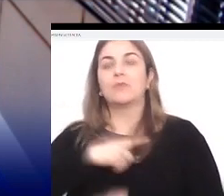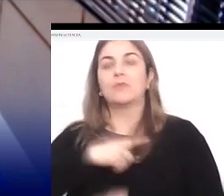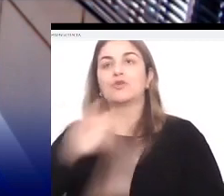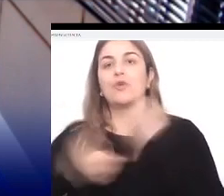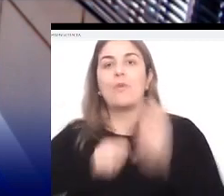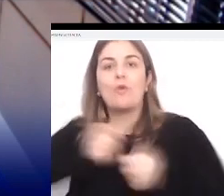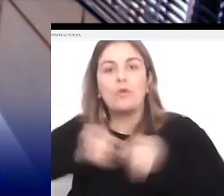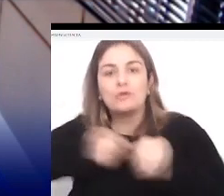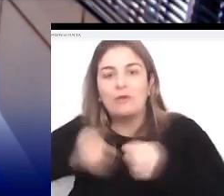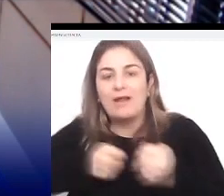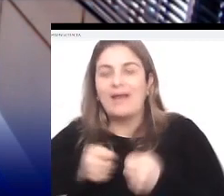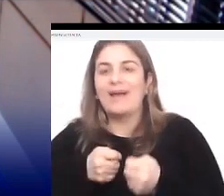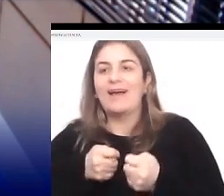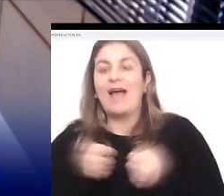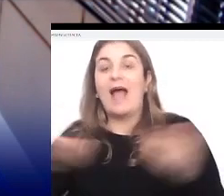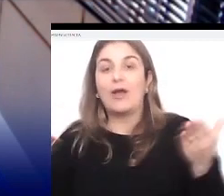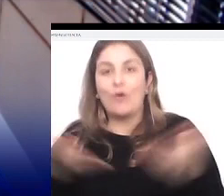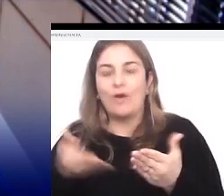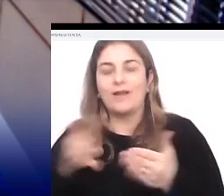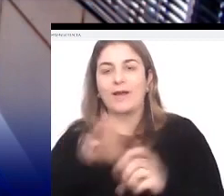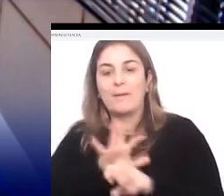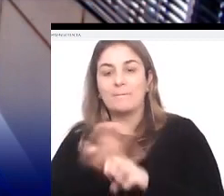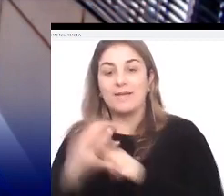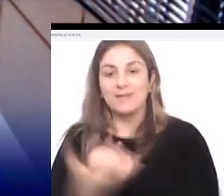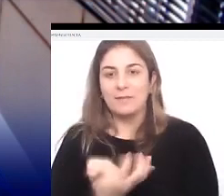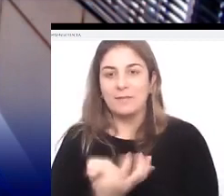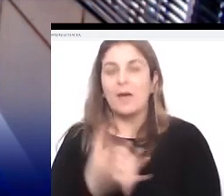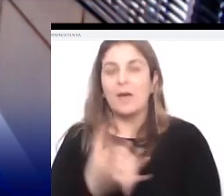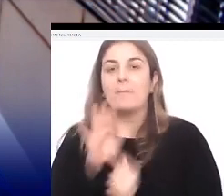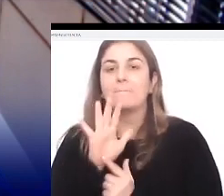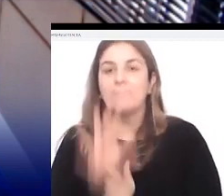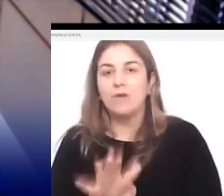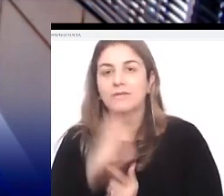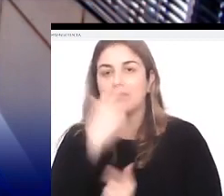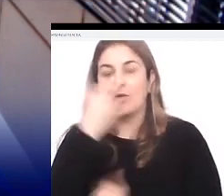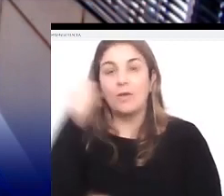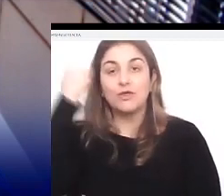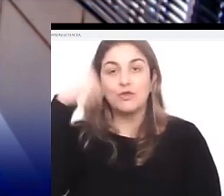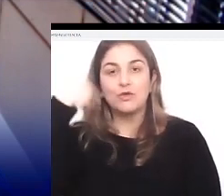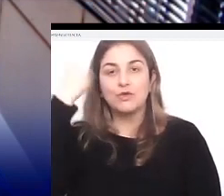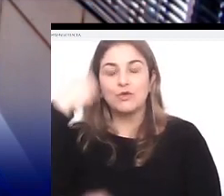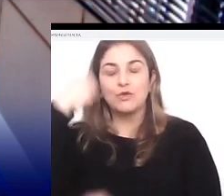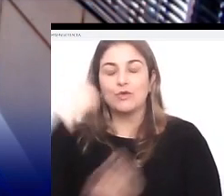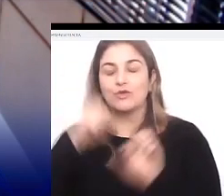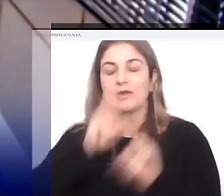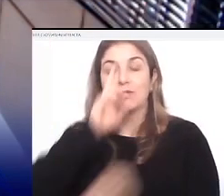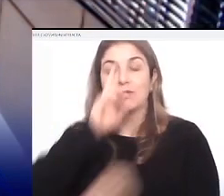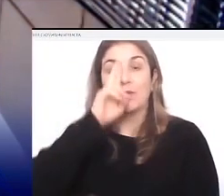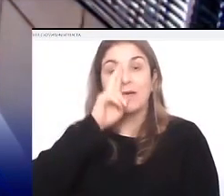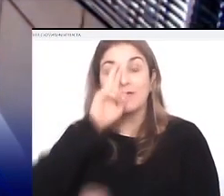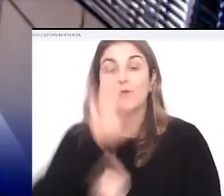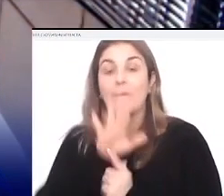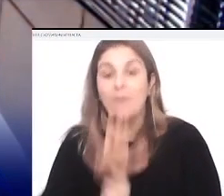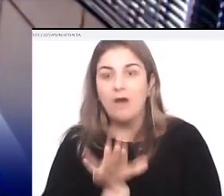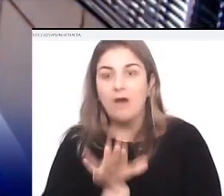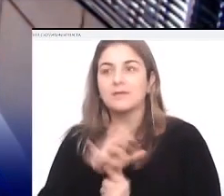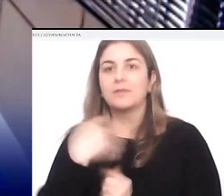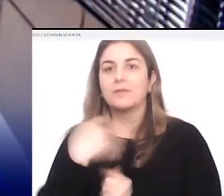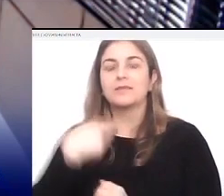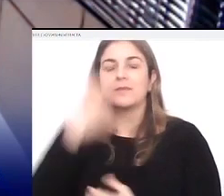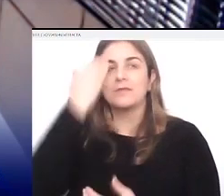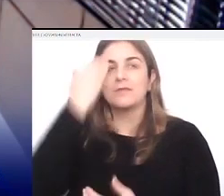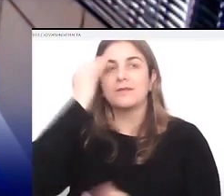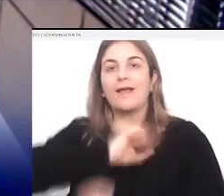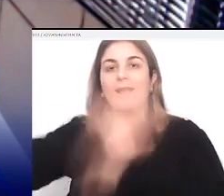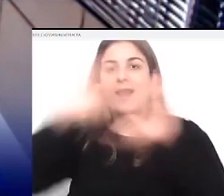pandemia, novamente, nos mostra o quanto a sociologia do risco é importante para que nós possamos compreender esse caráter global